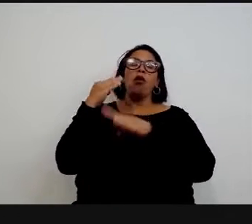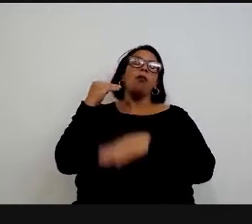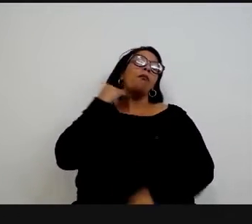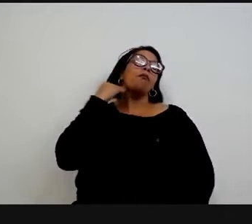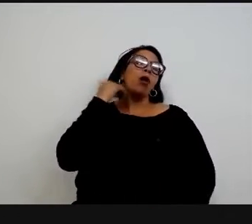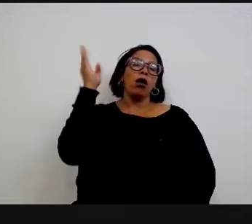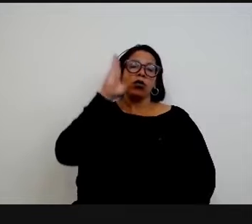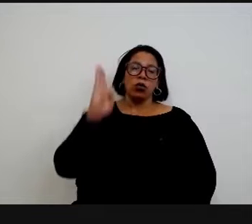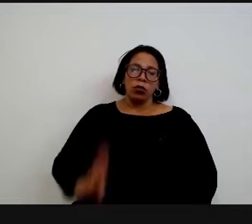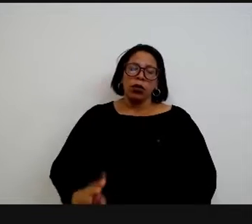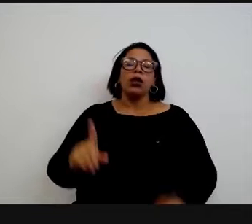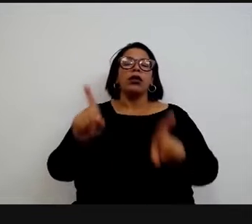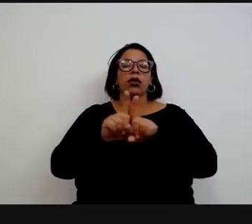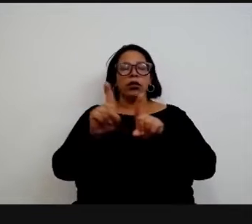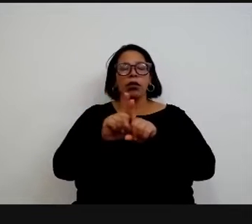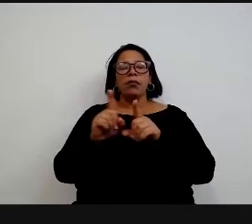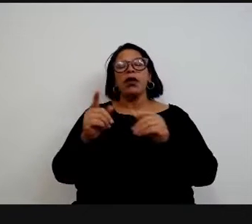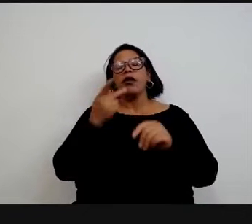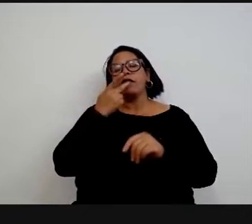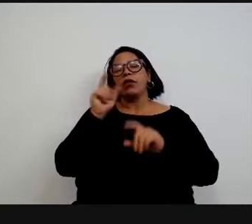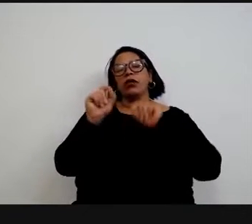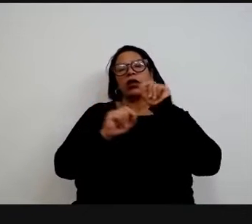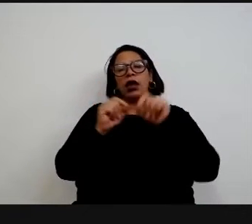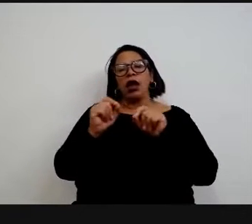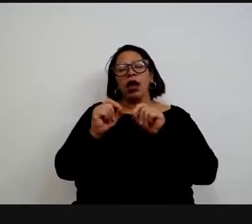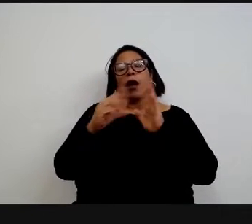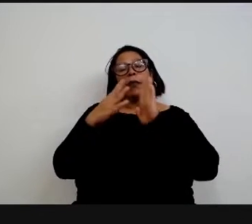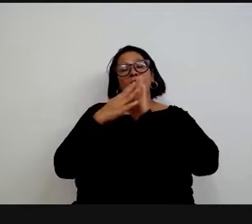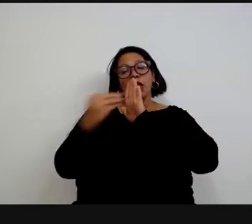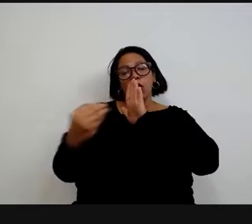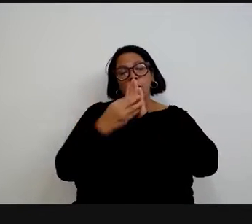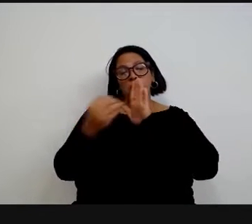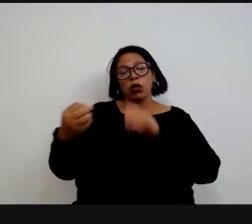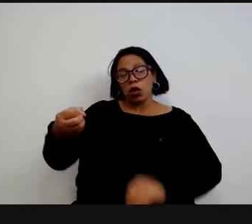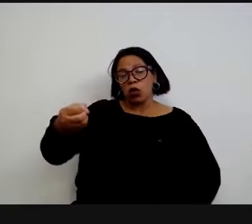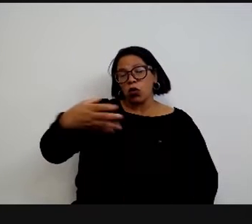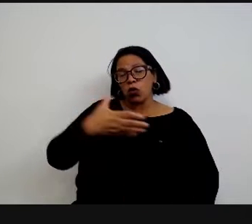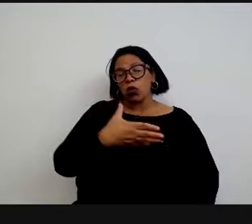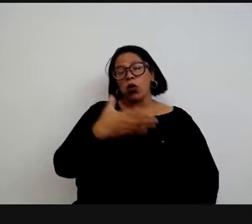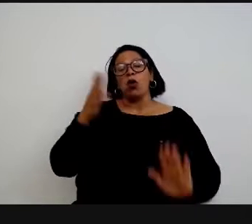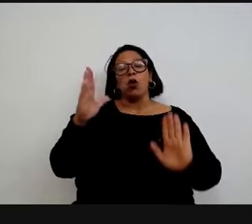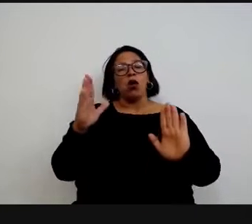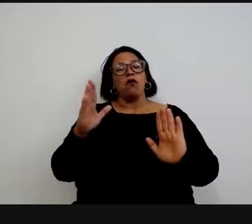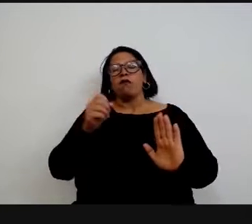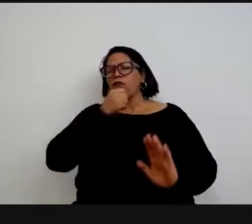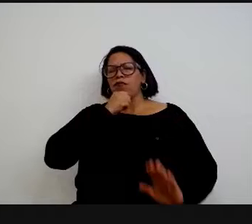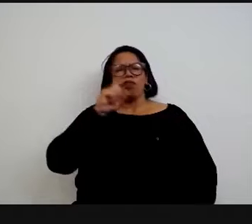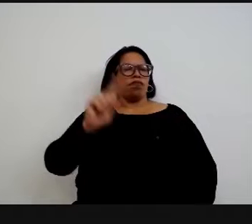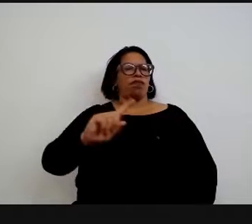Carbone já falava nesse modelo. Eu acho que eu já tenho que...